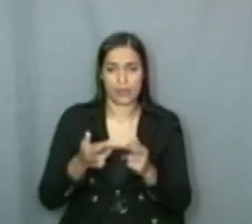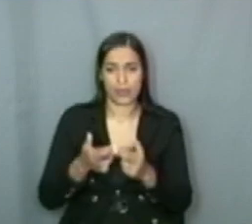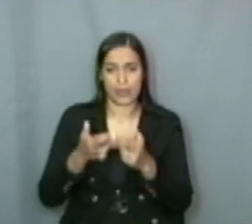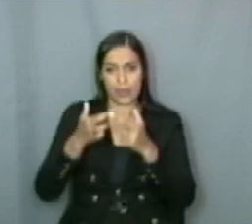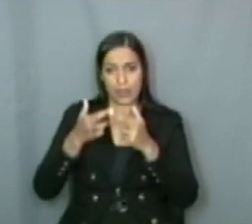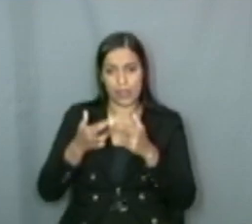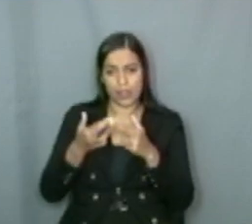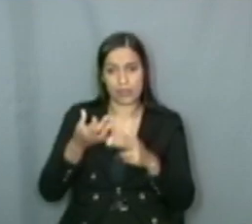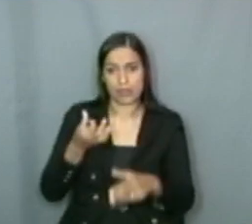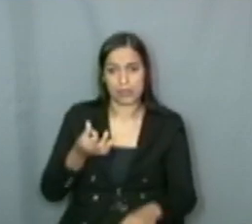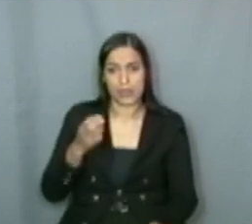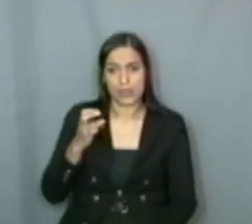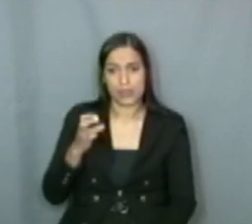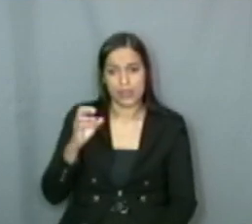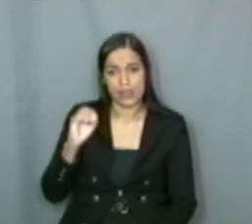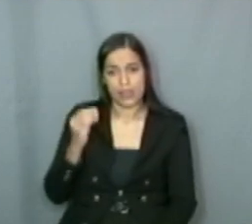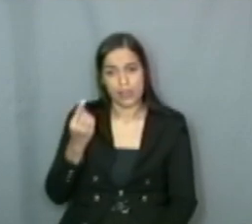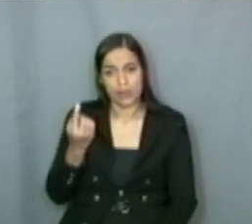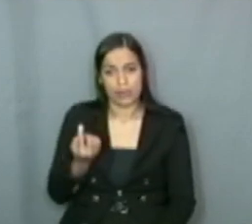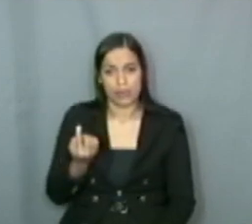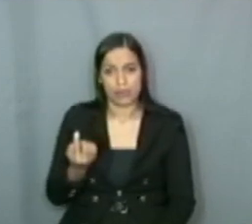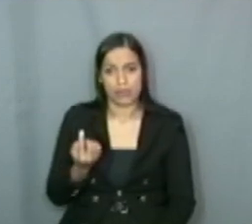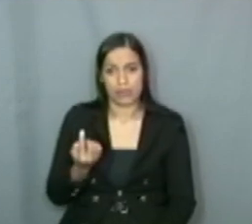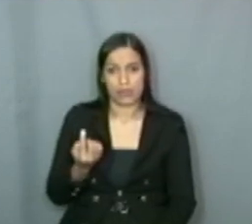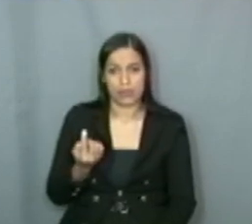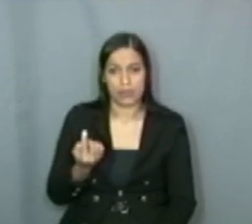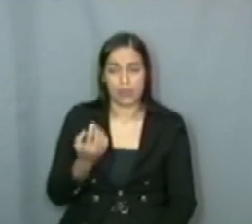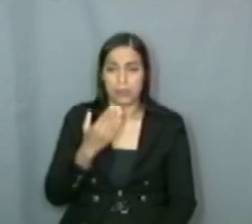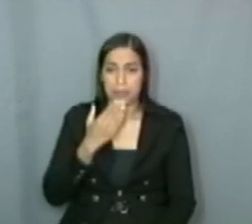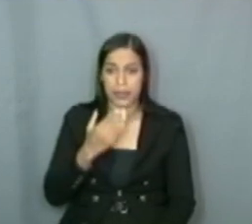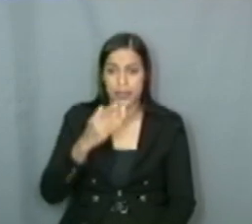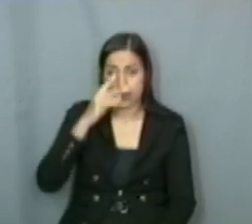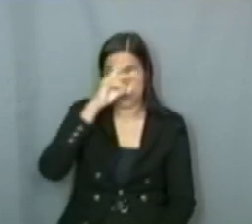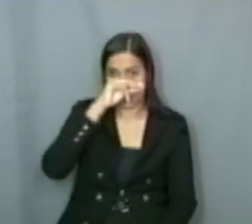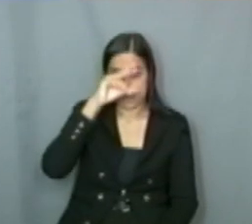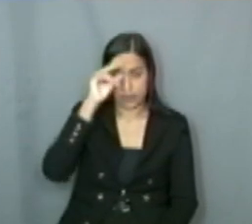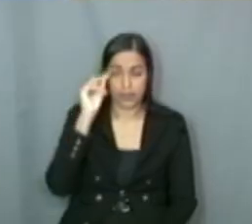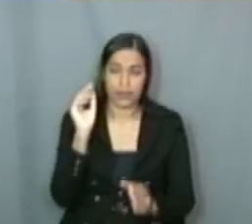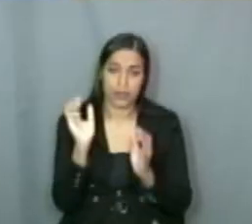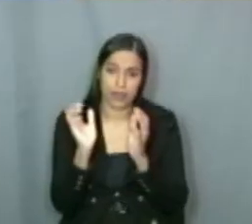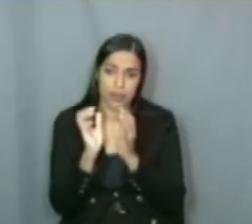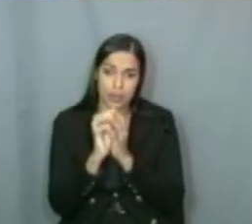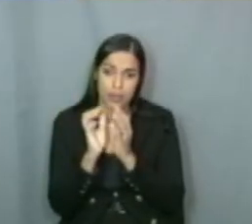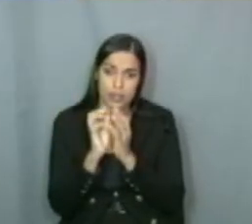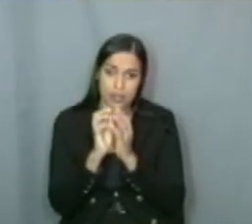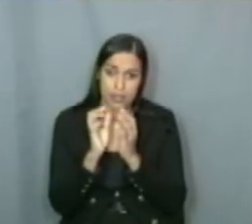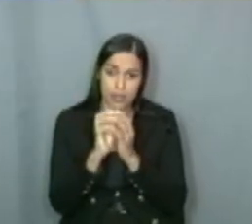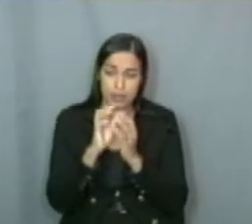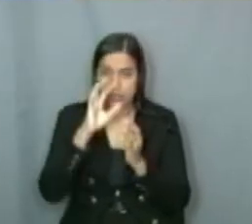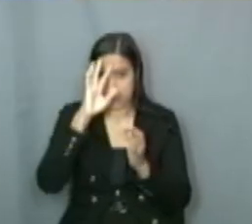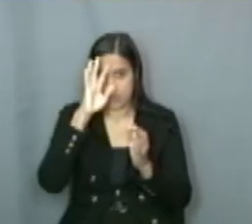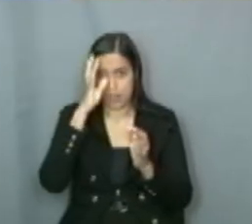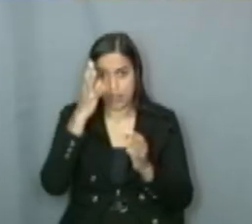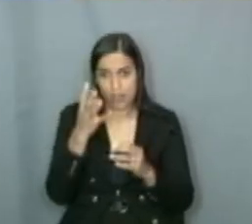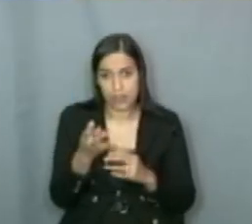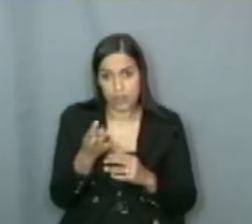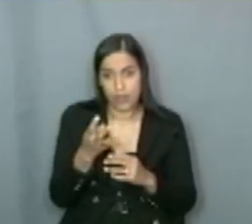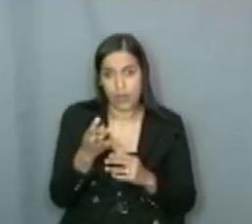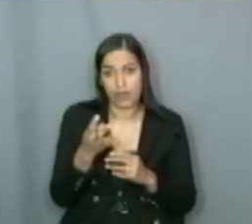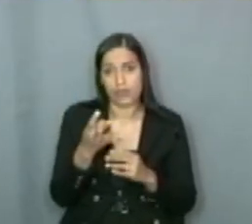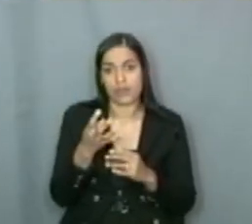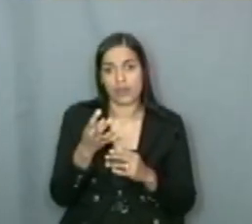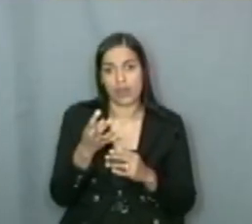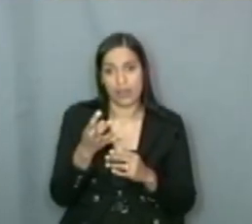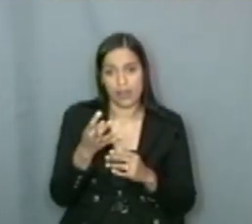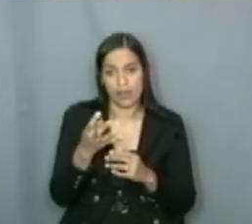Requerimento 6501. Eu indico à Prefeitura do Recife para que adote providências quanto ao